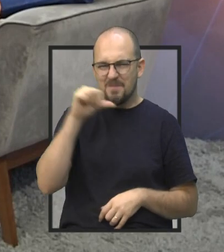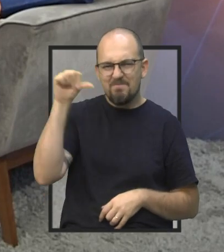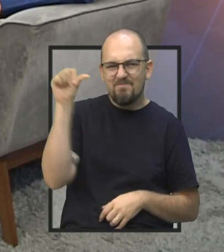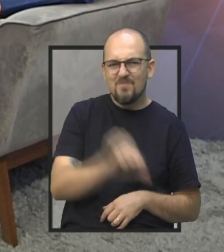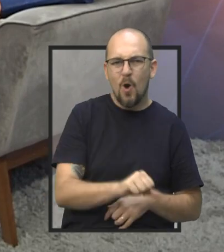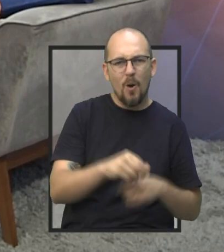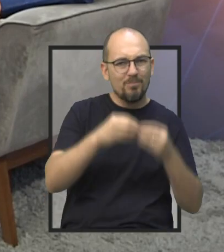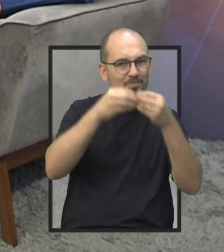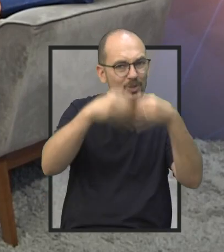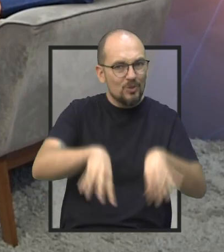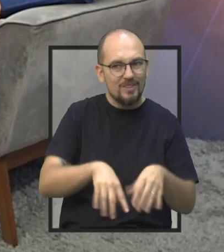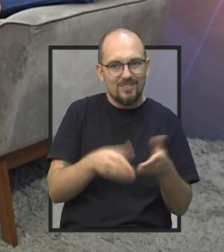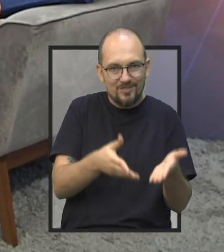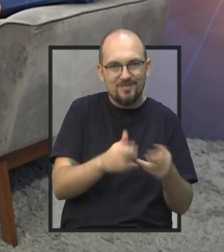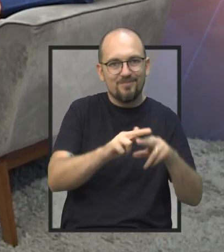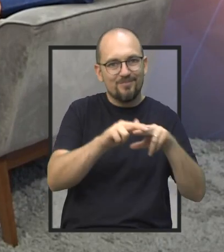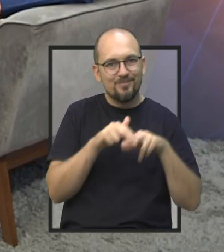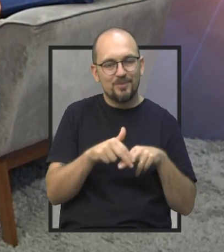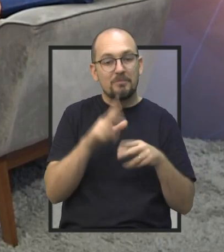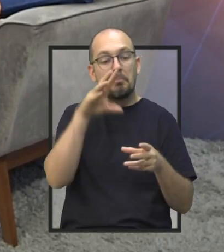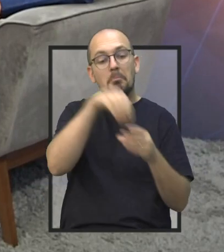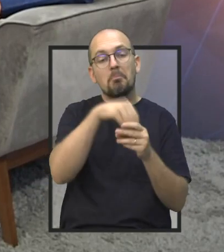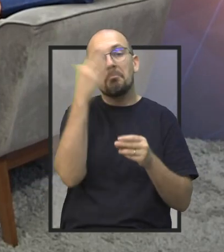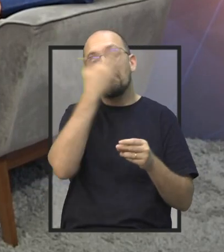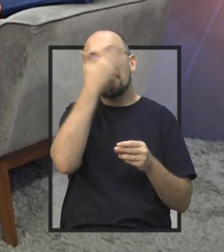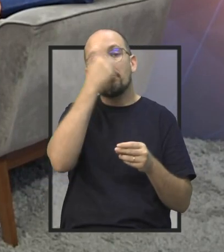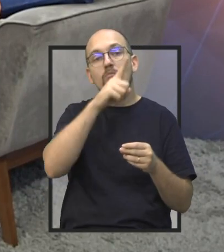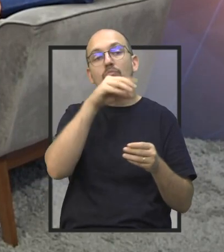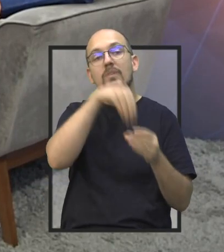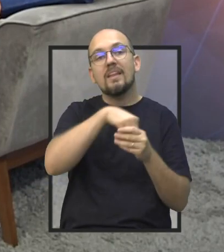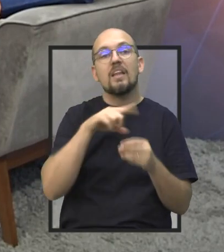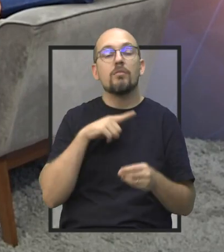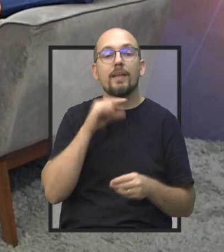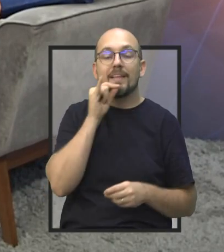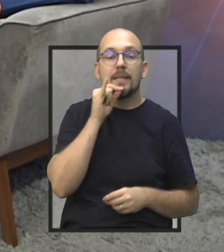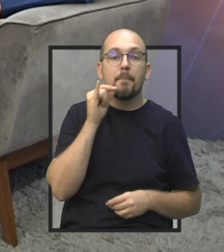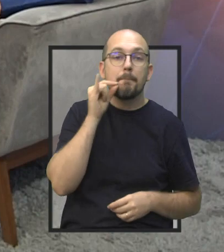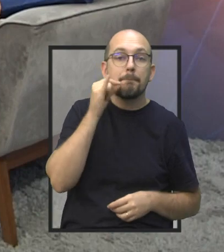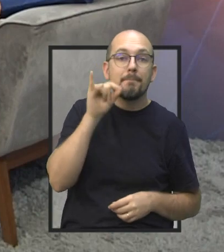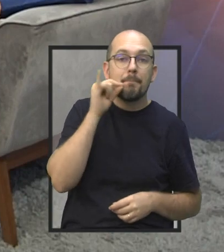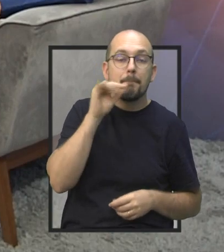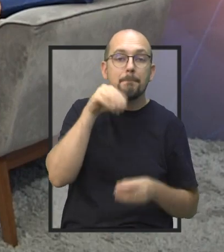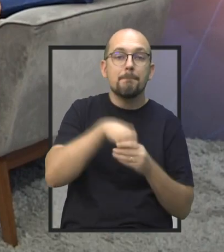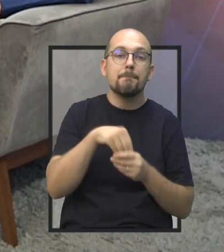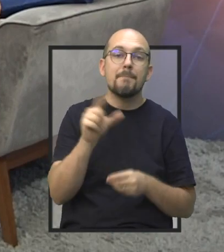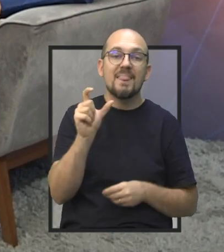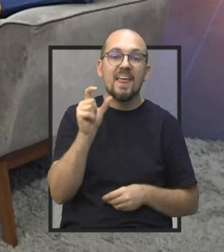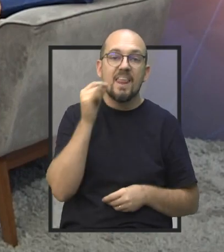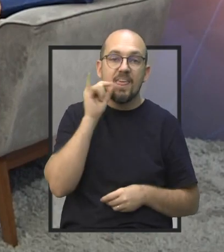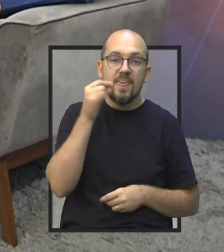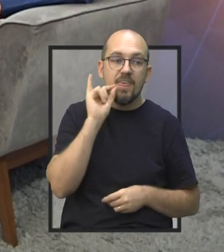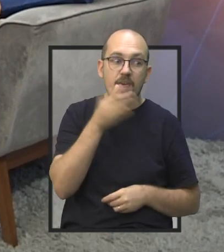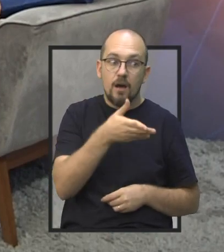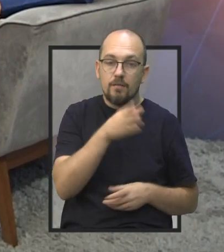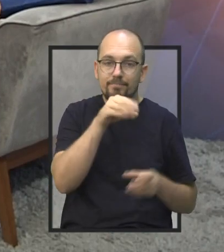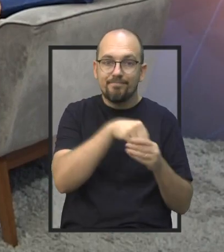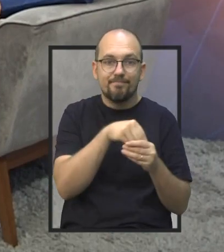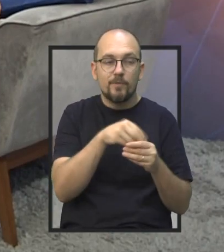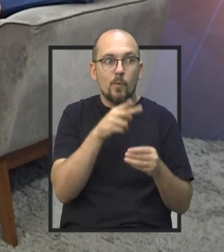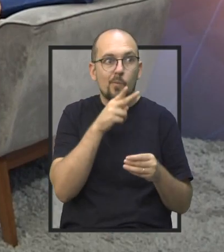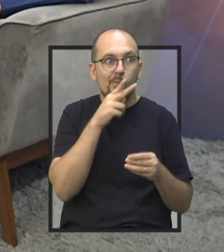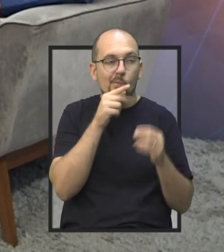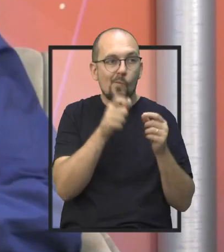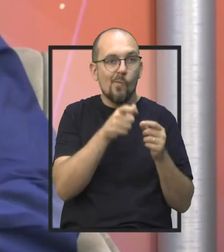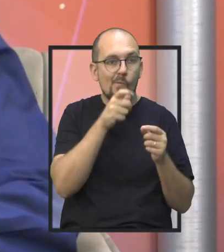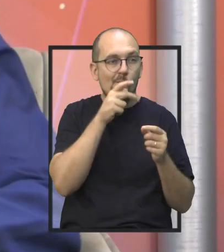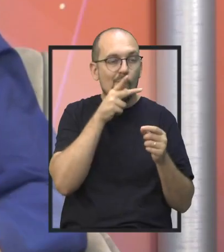doutor, inclusive por conta do que tem ali. Às vezes ele tem uma bateria interna, realmente ele é até mais